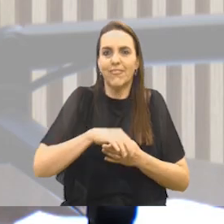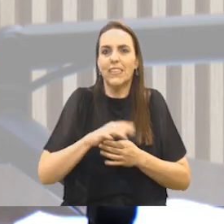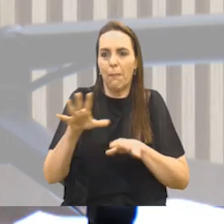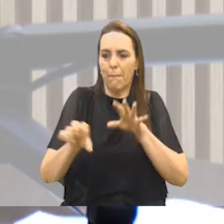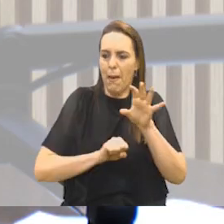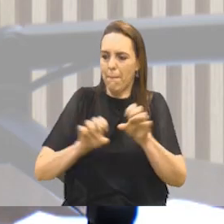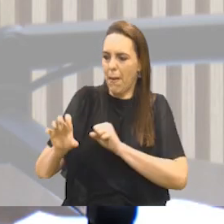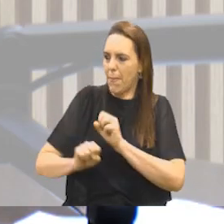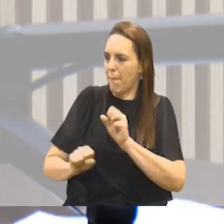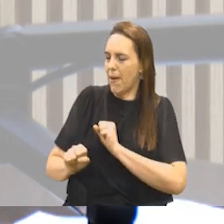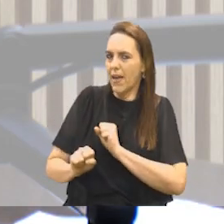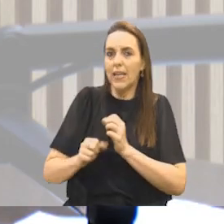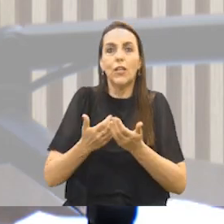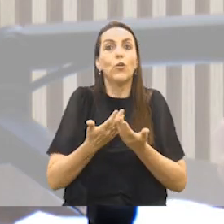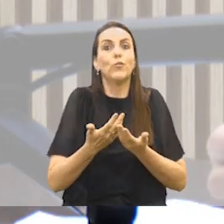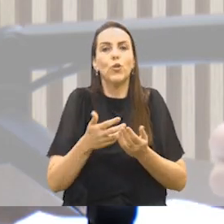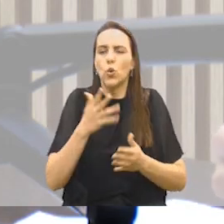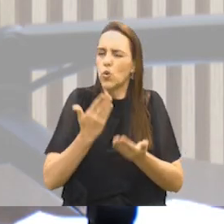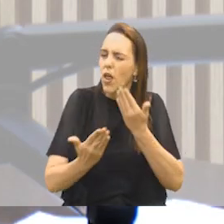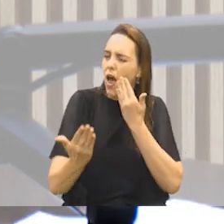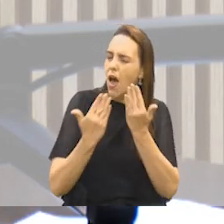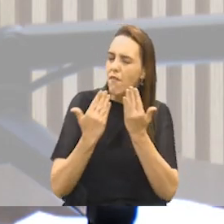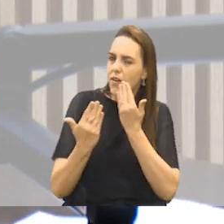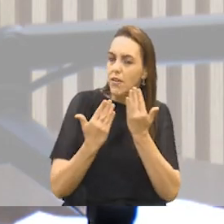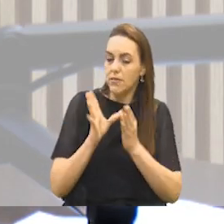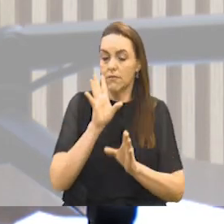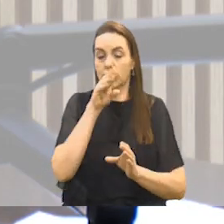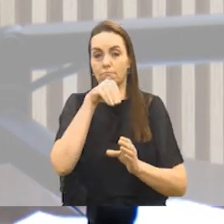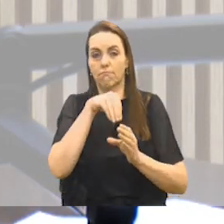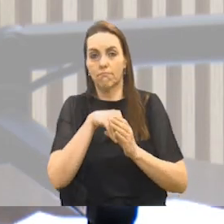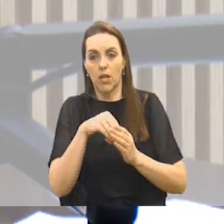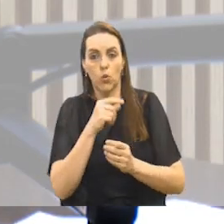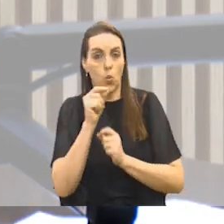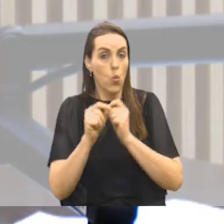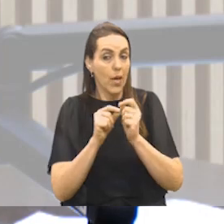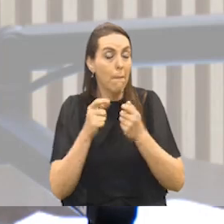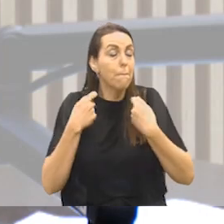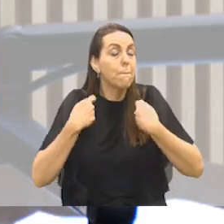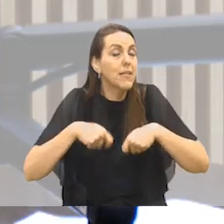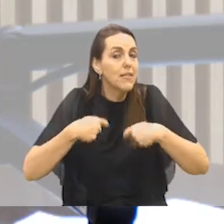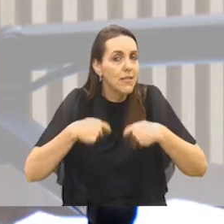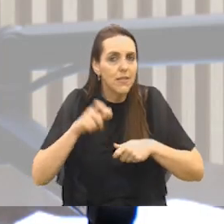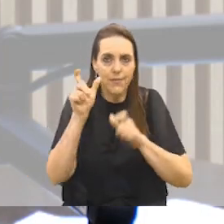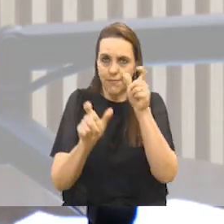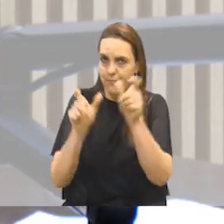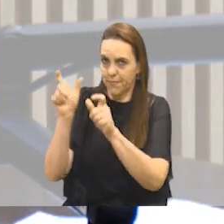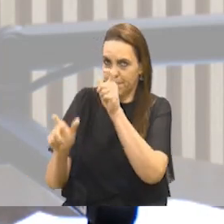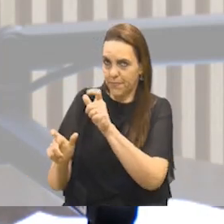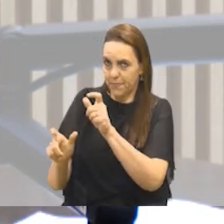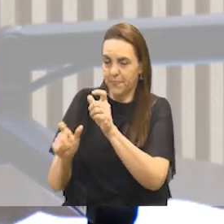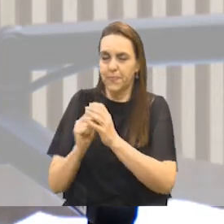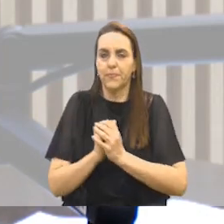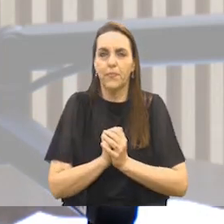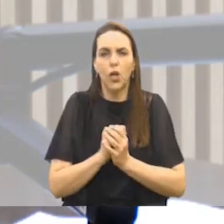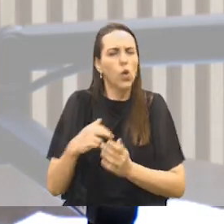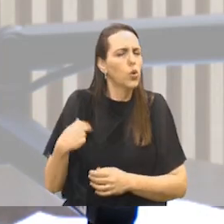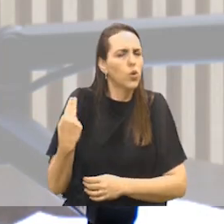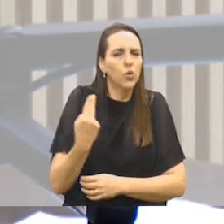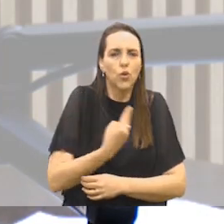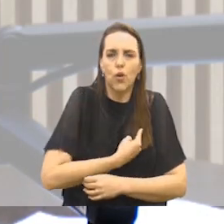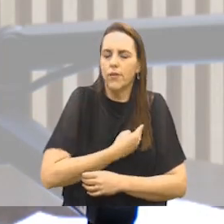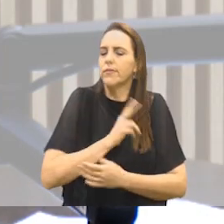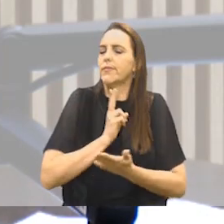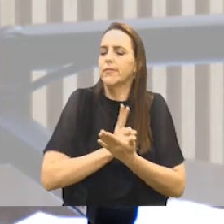do espaço, dos locais, dos ambientes. Então tudo é uma avaliação dentro daquilo que a pessoa precisa. E